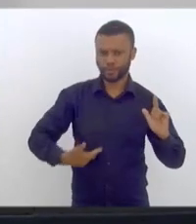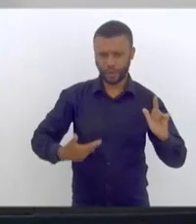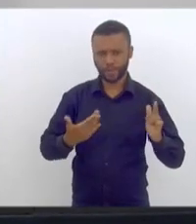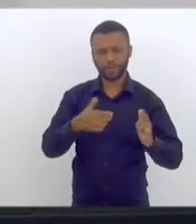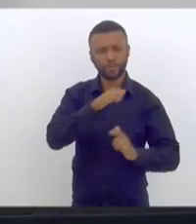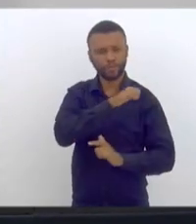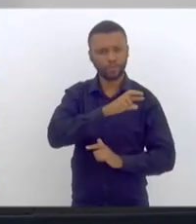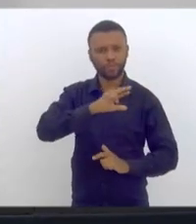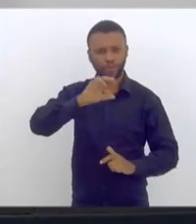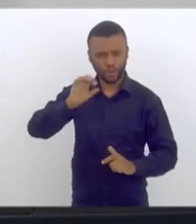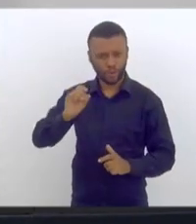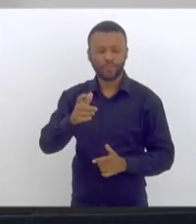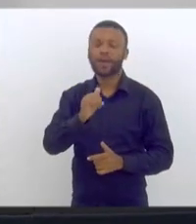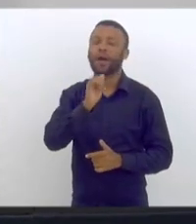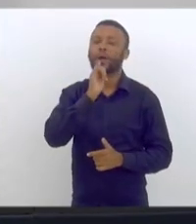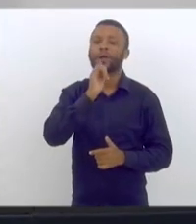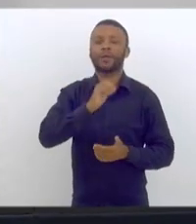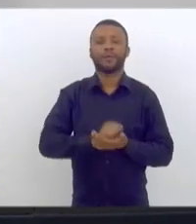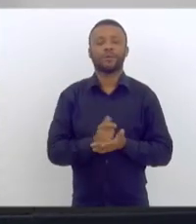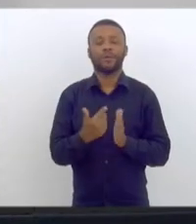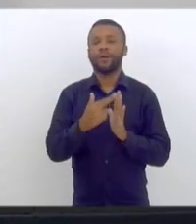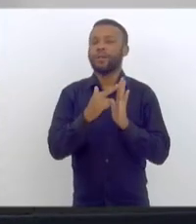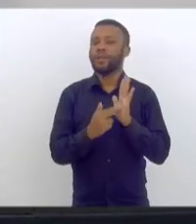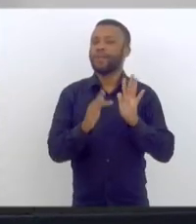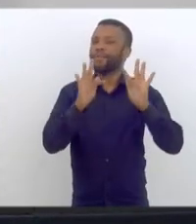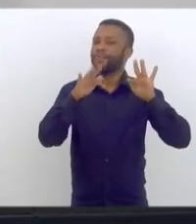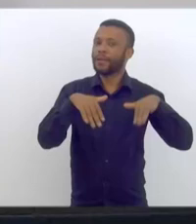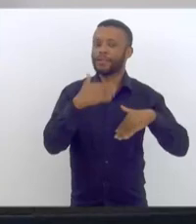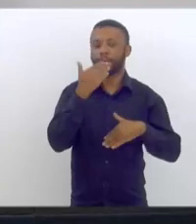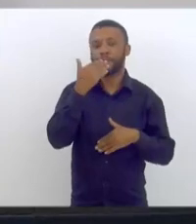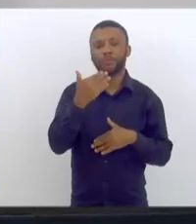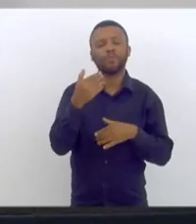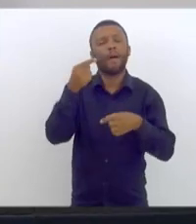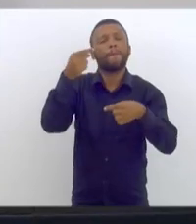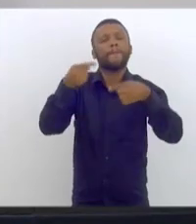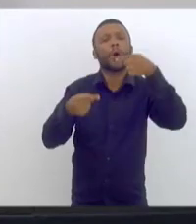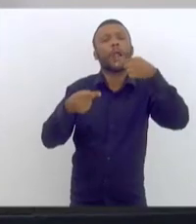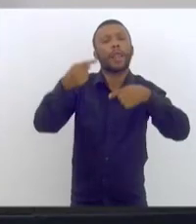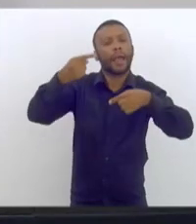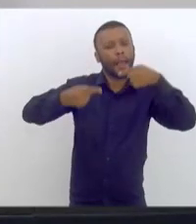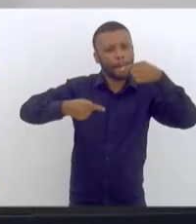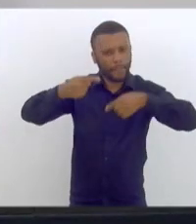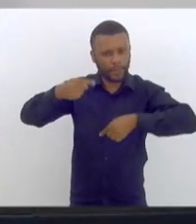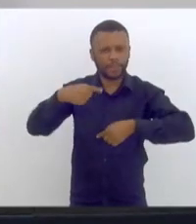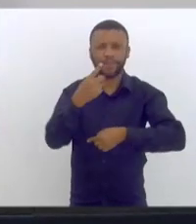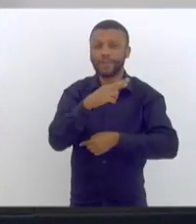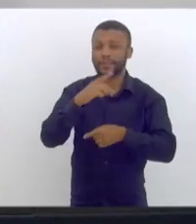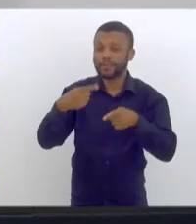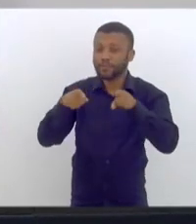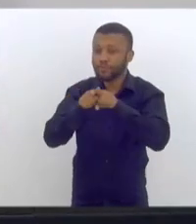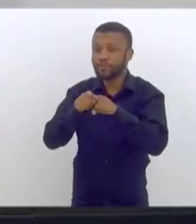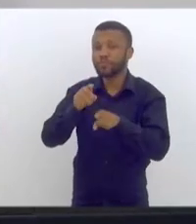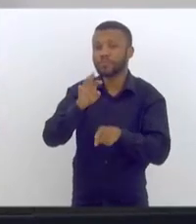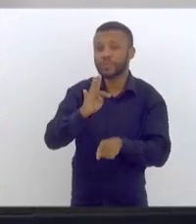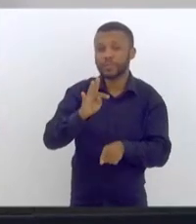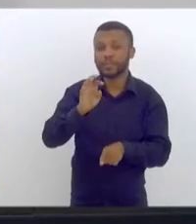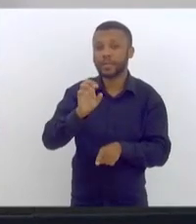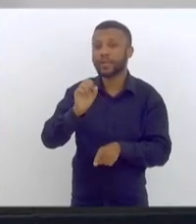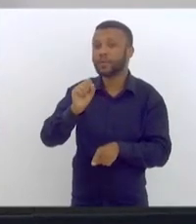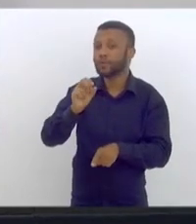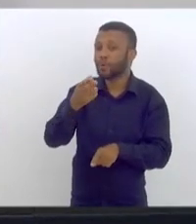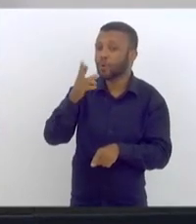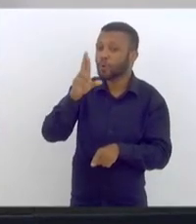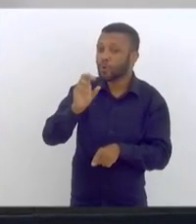nós vamos o relatório final está estabelecendo uma polêmica que nós vamos ter com Tesouro Nacional com